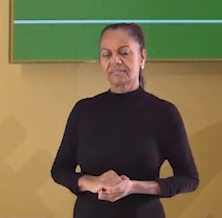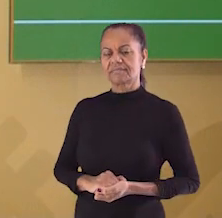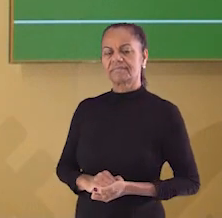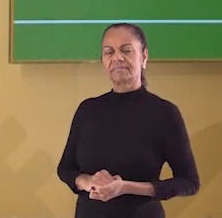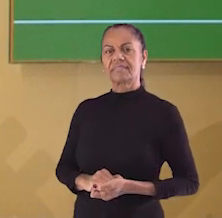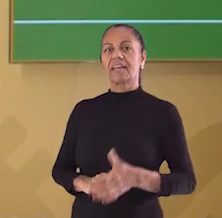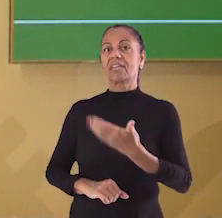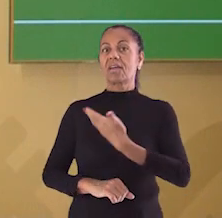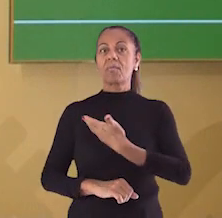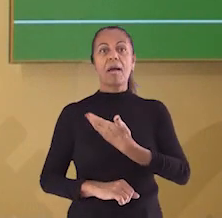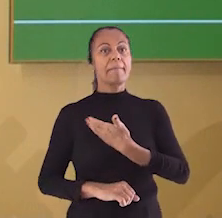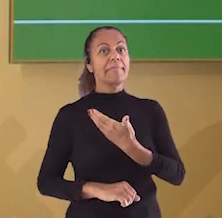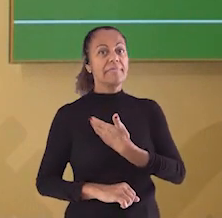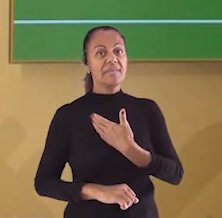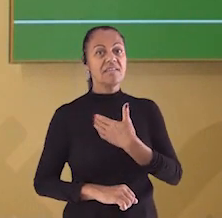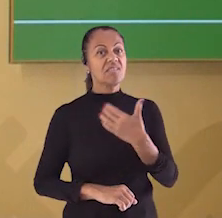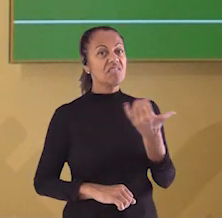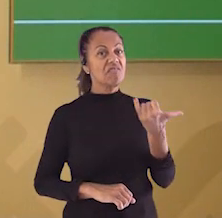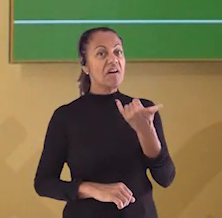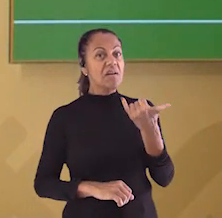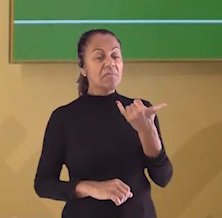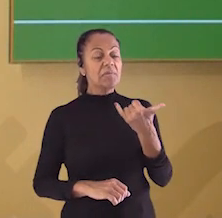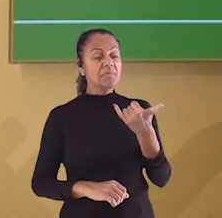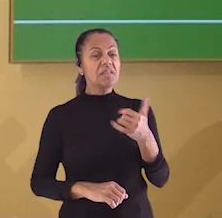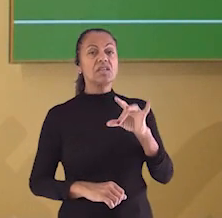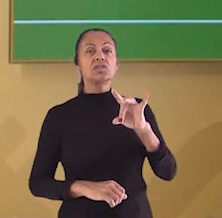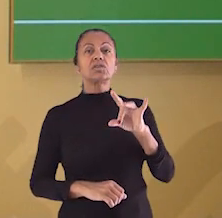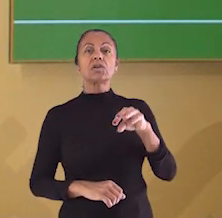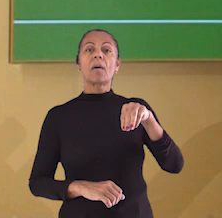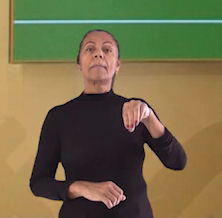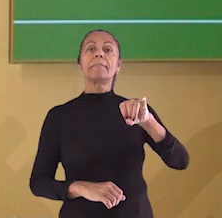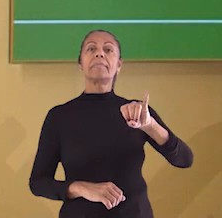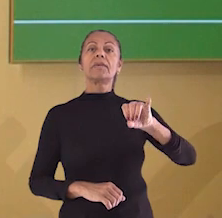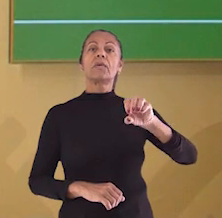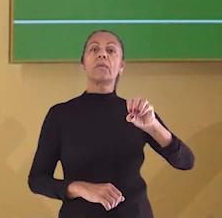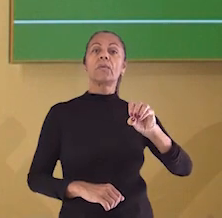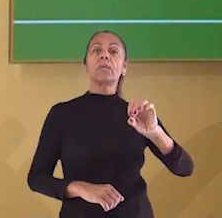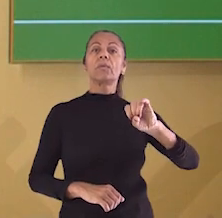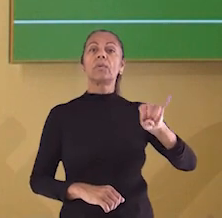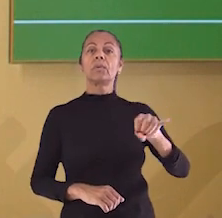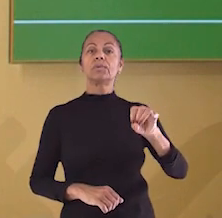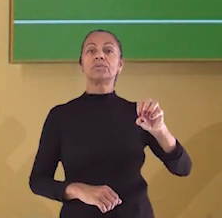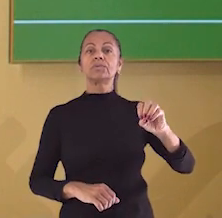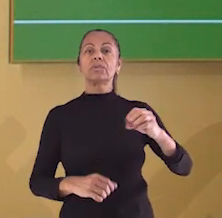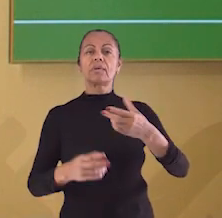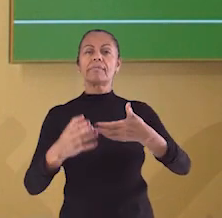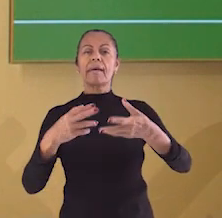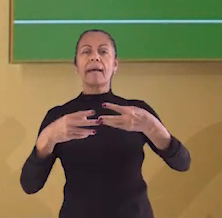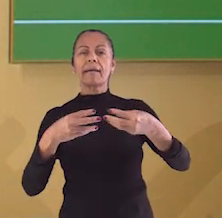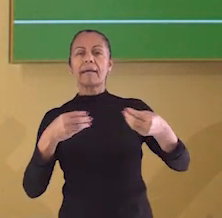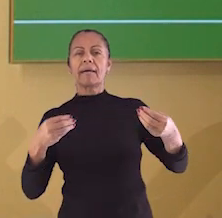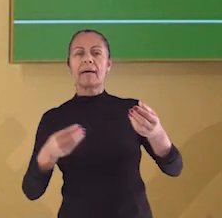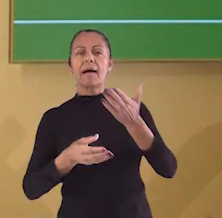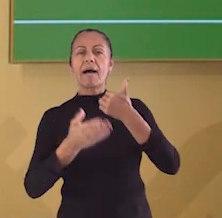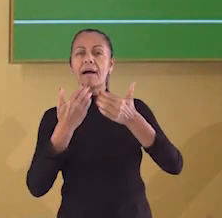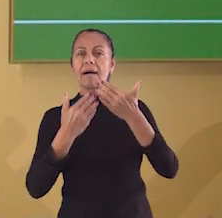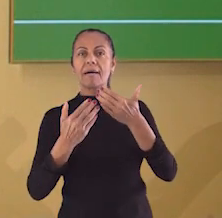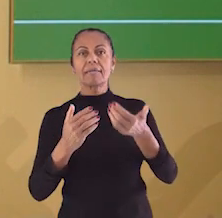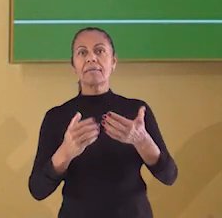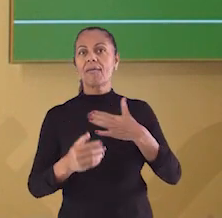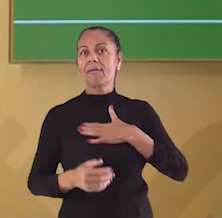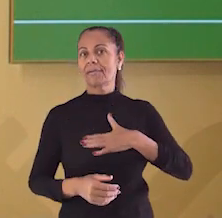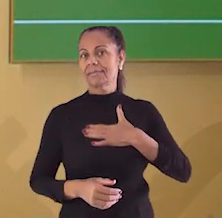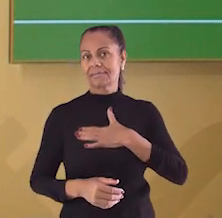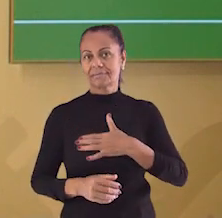da minha escola queria que desse todo dia miojo e pizza. Então, gente, o que a Ana Júlia está falando aqui